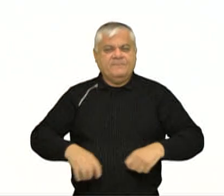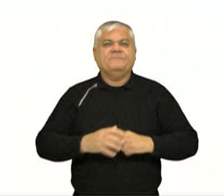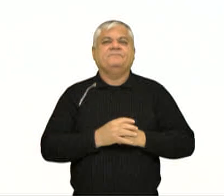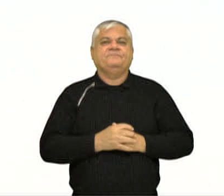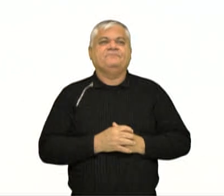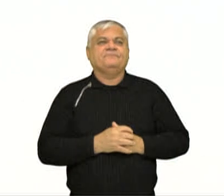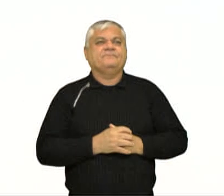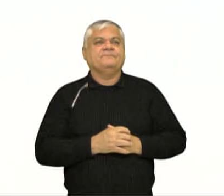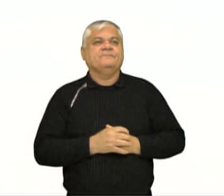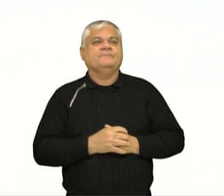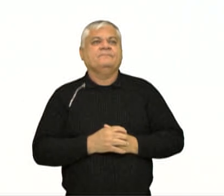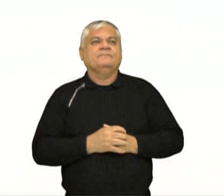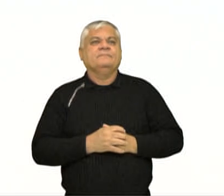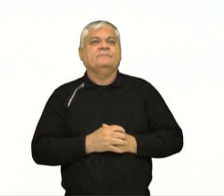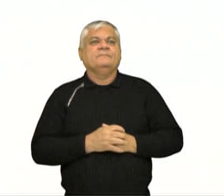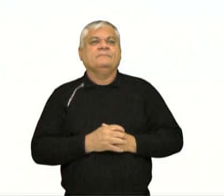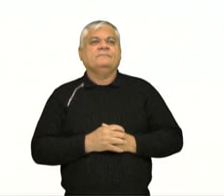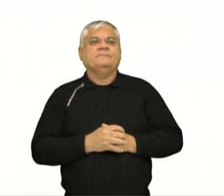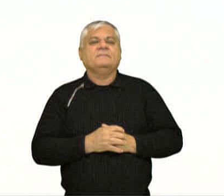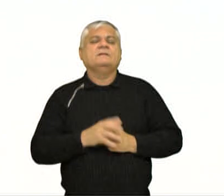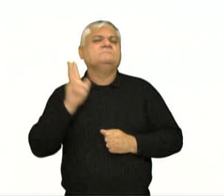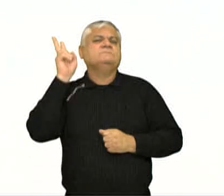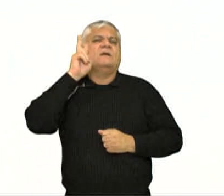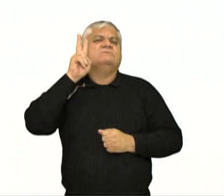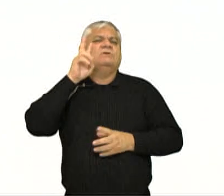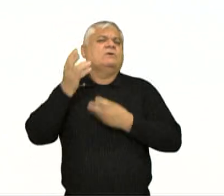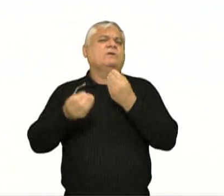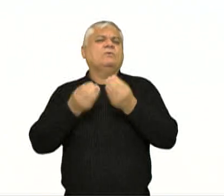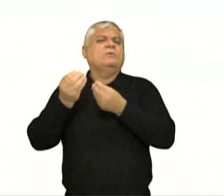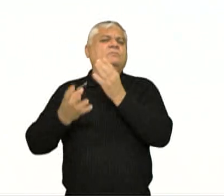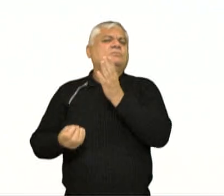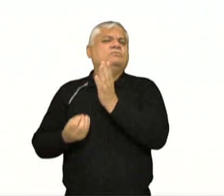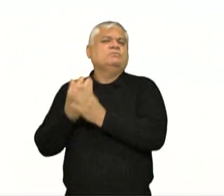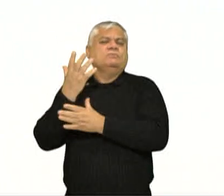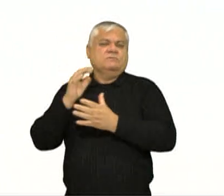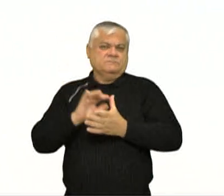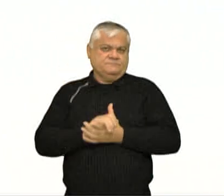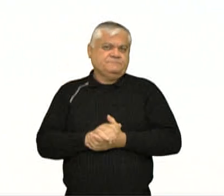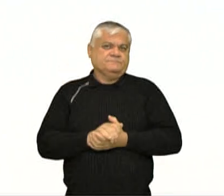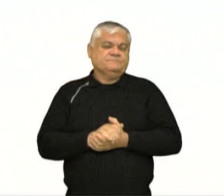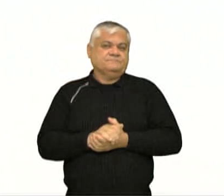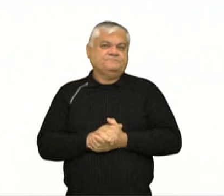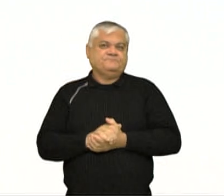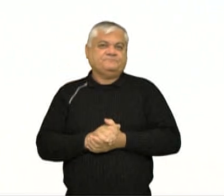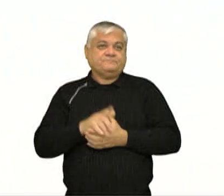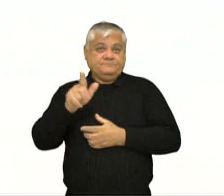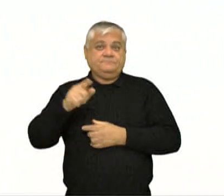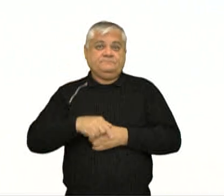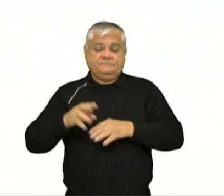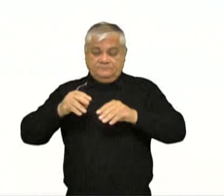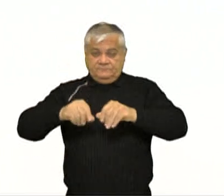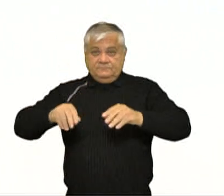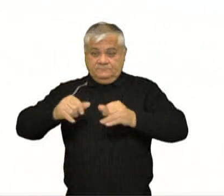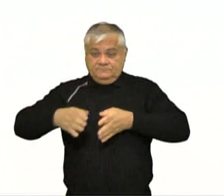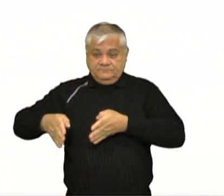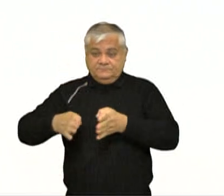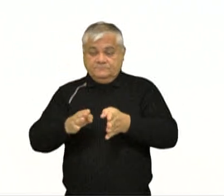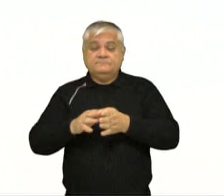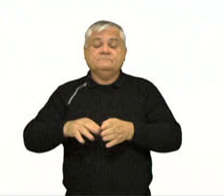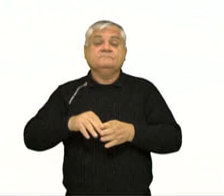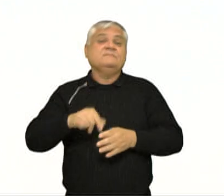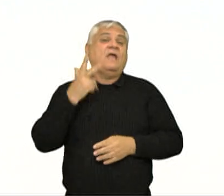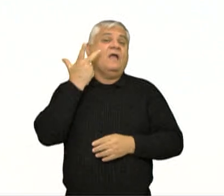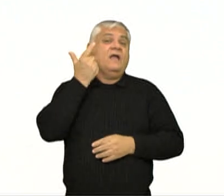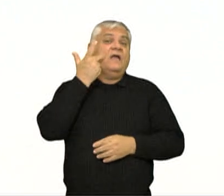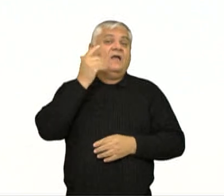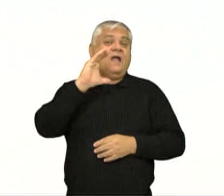superação, ok? A história, né? Como que surgiu? Então olha só, pelas trilhas de terra do estado da Califórnia na década